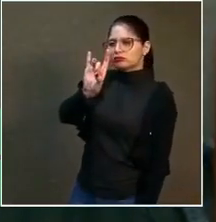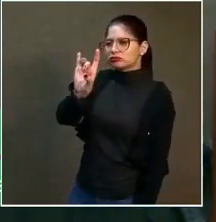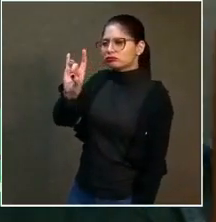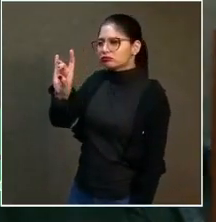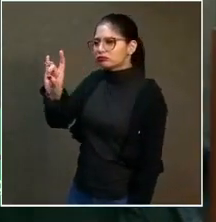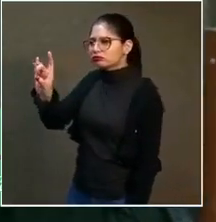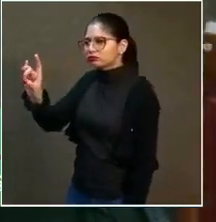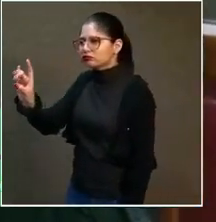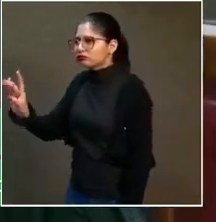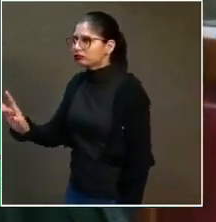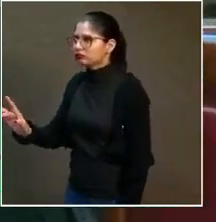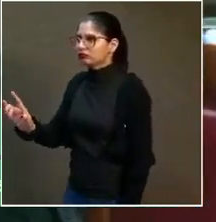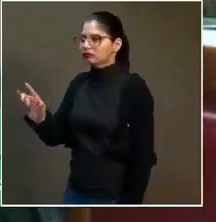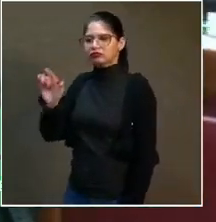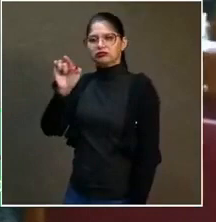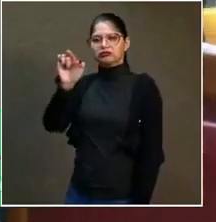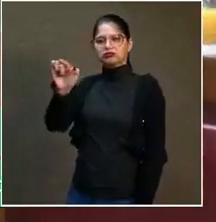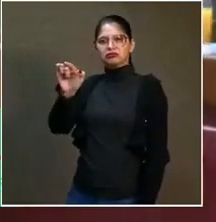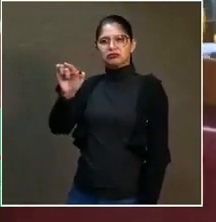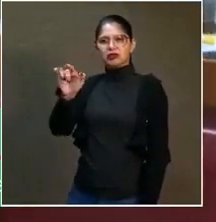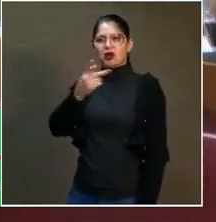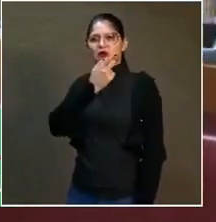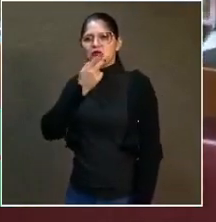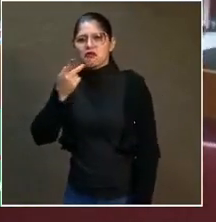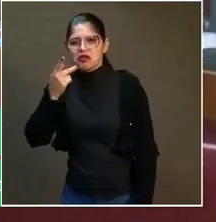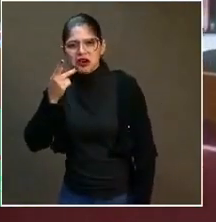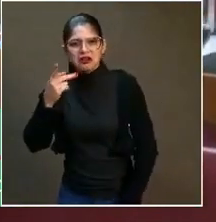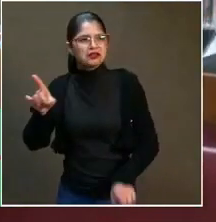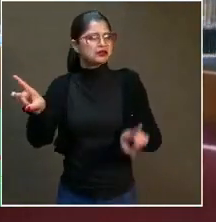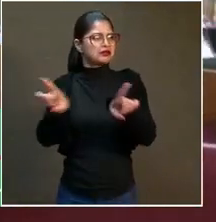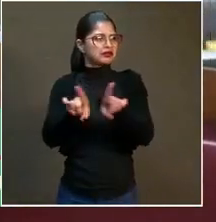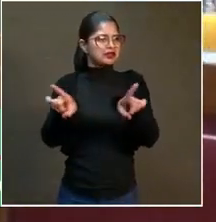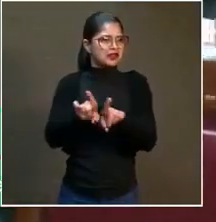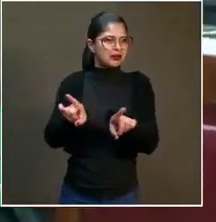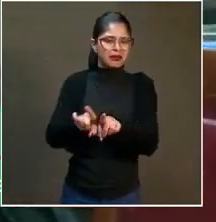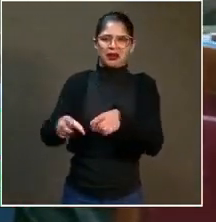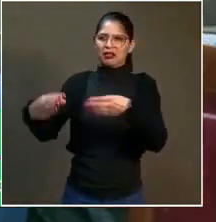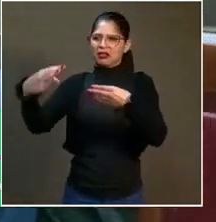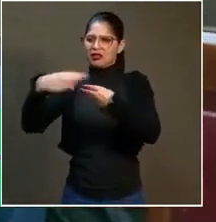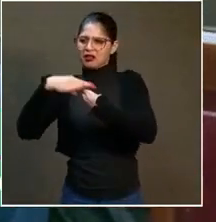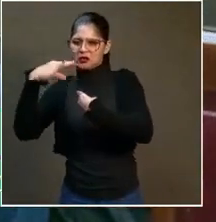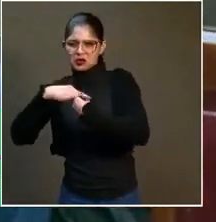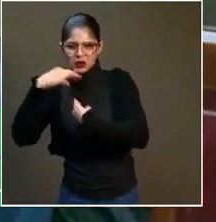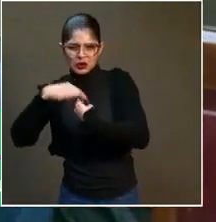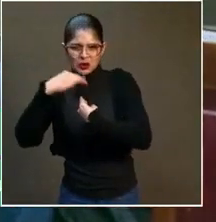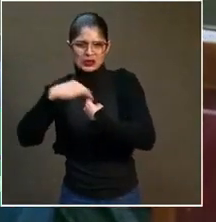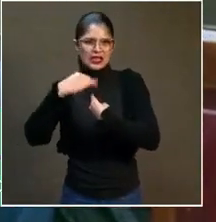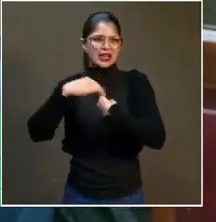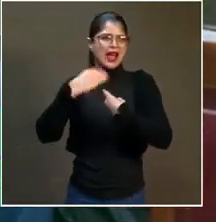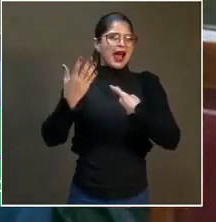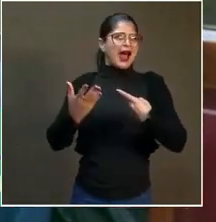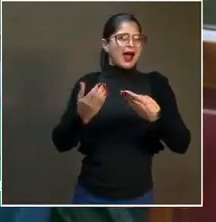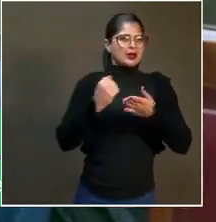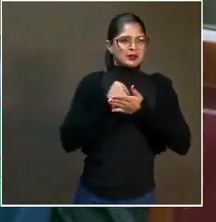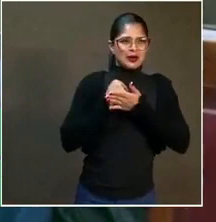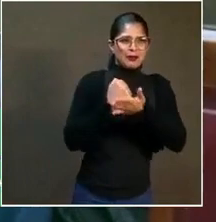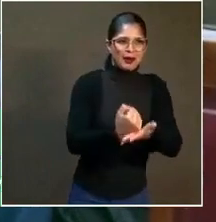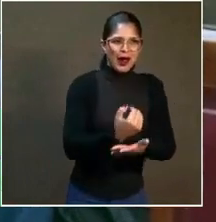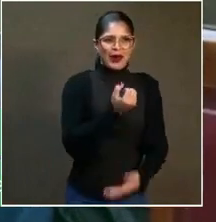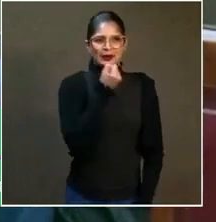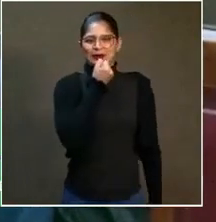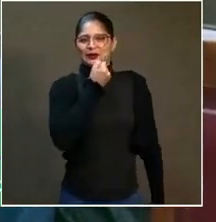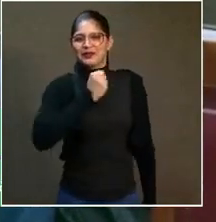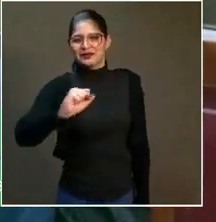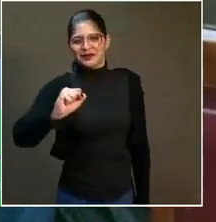Johnny, ao Cássio, que aqui também tem nos orientado, nos auxiliado na